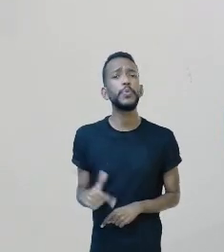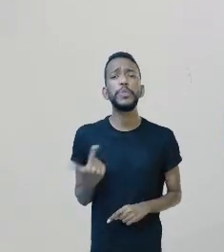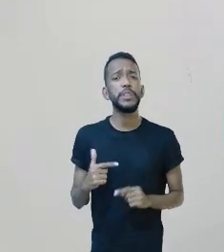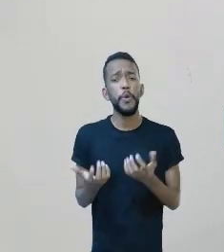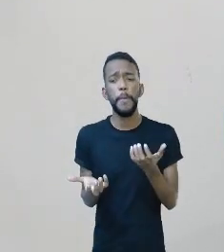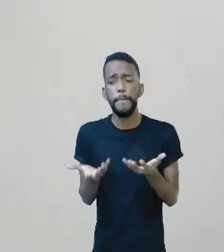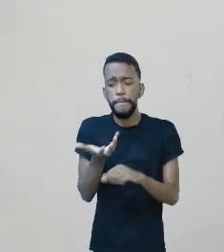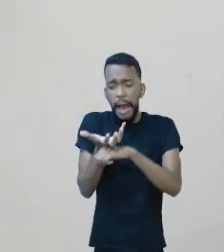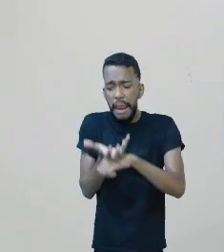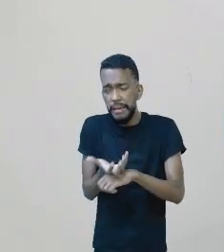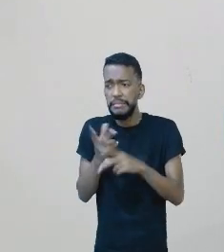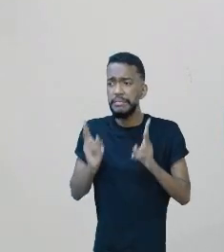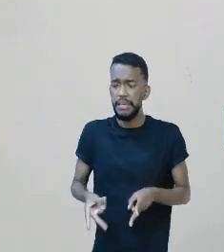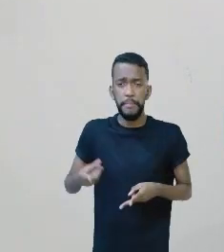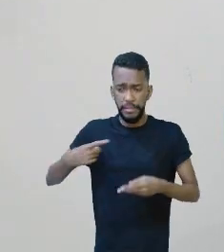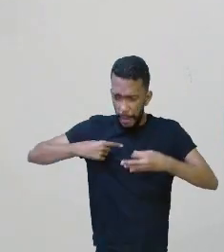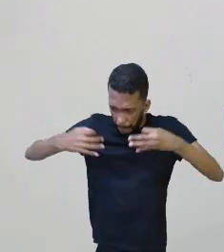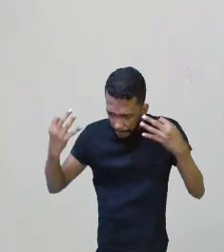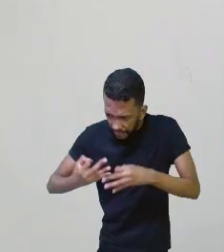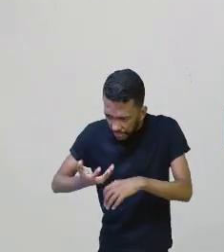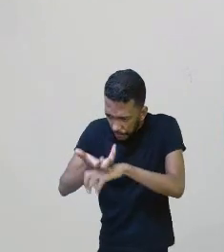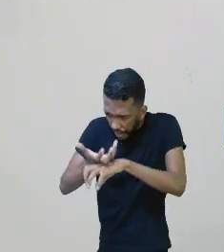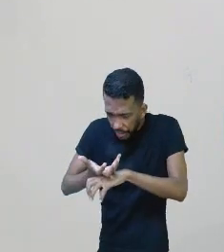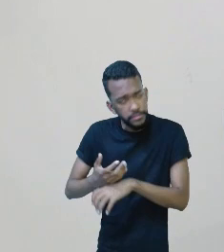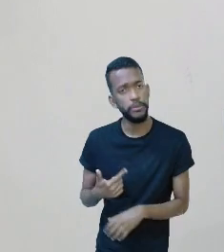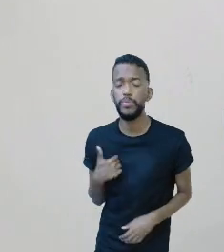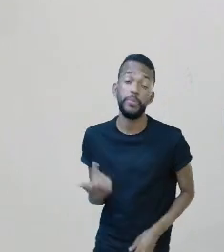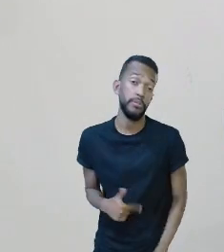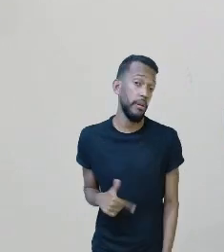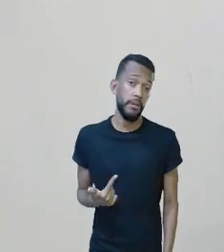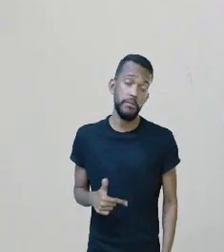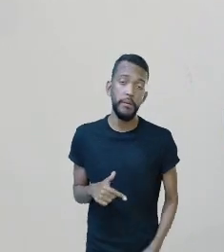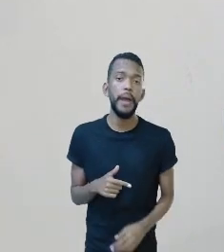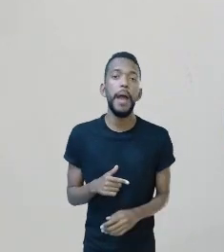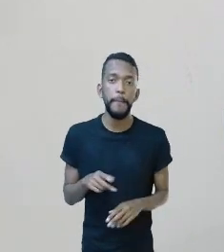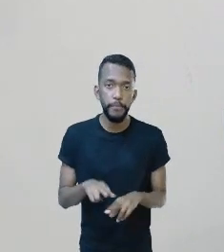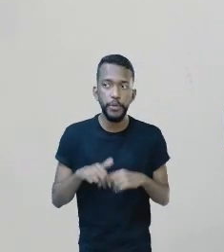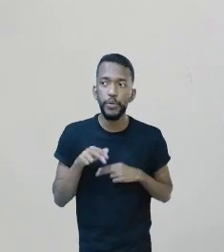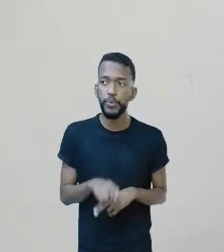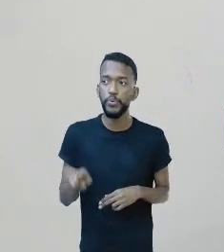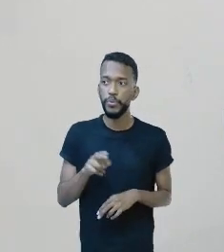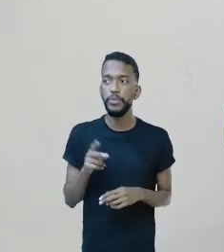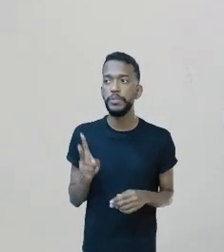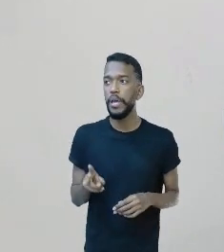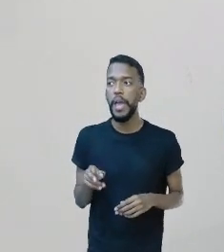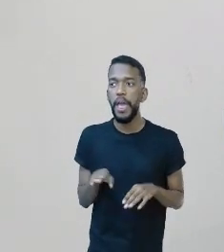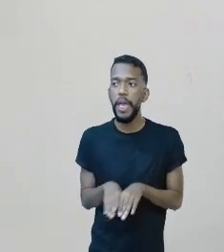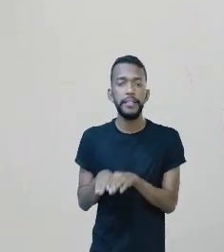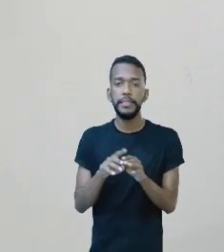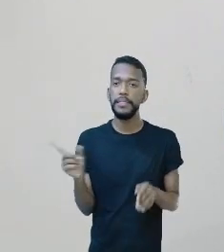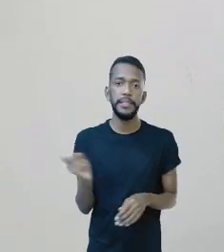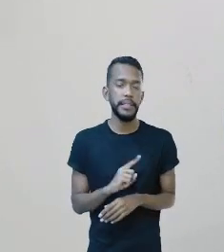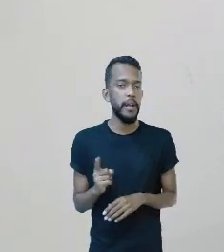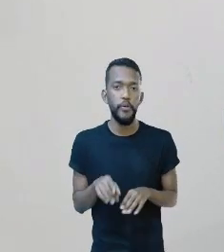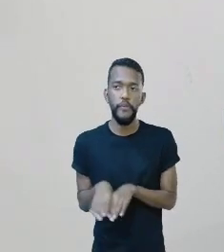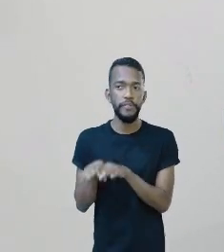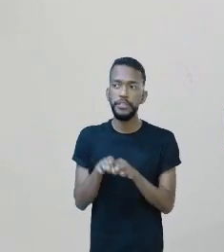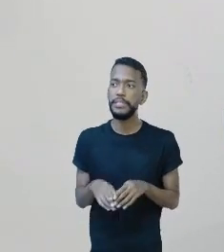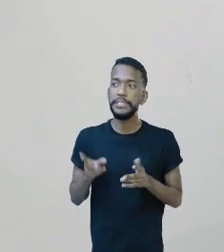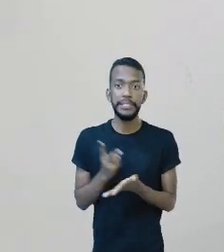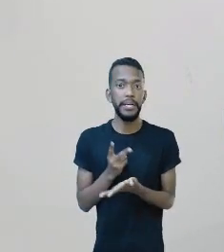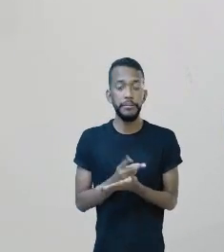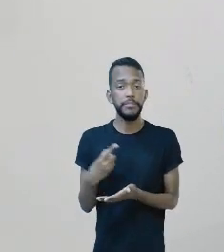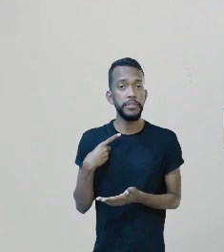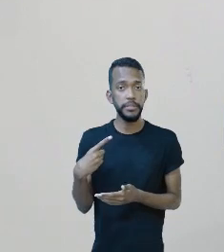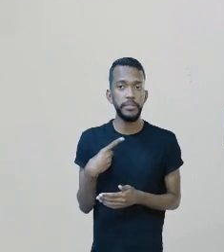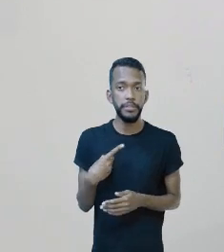balança, nem sempre a gente tem uma balança. Por isso que a gente utiliza medidas não convencionais. Nem sempre a gente